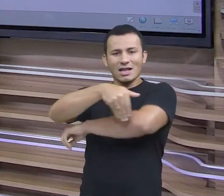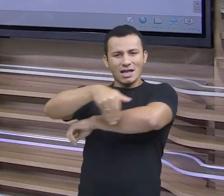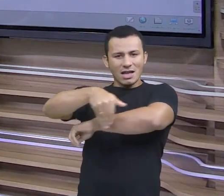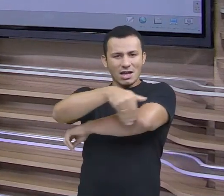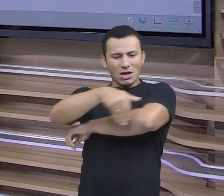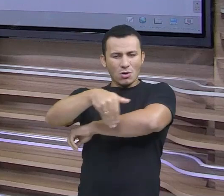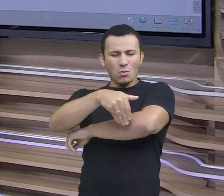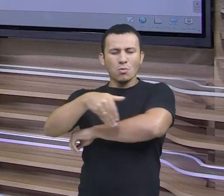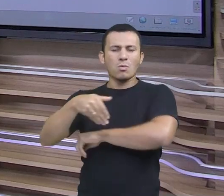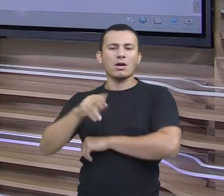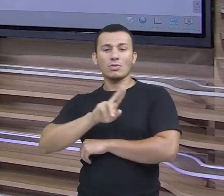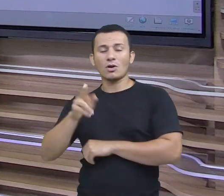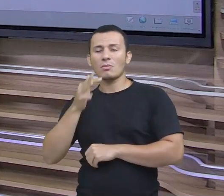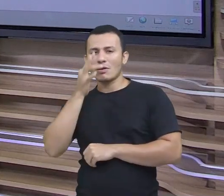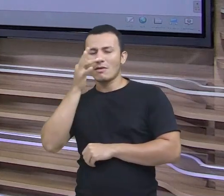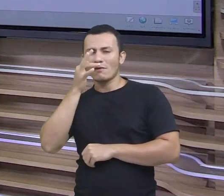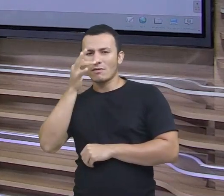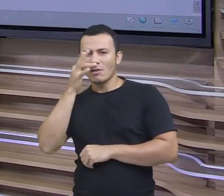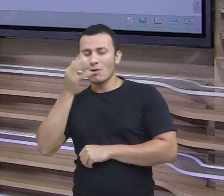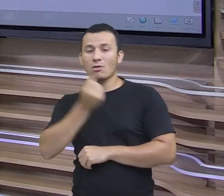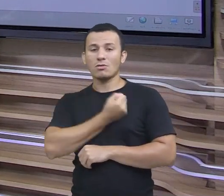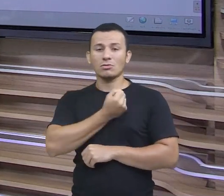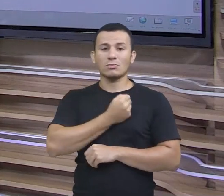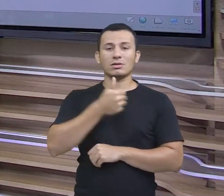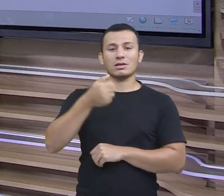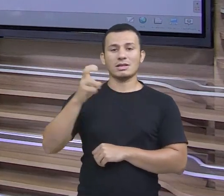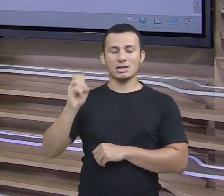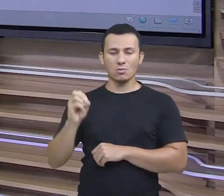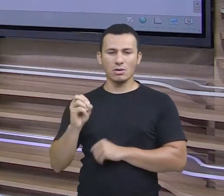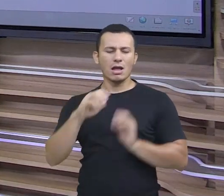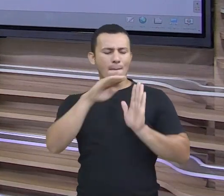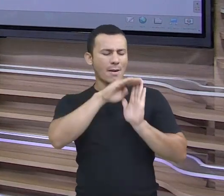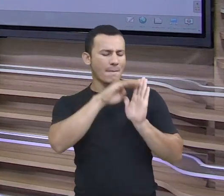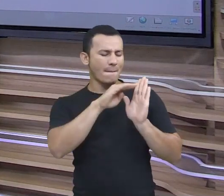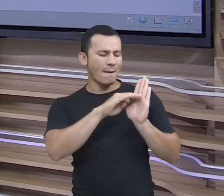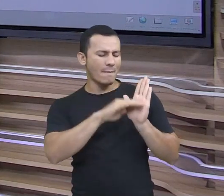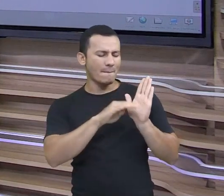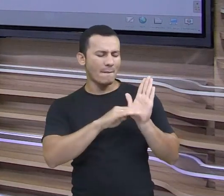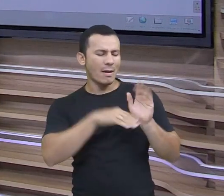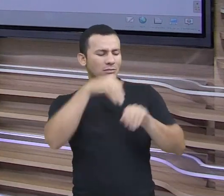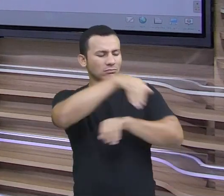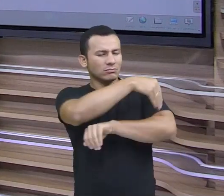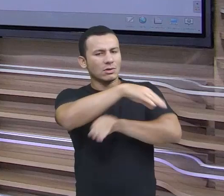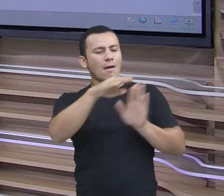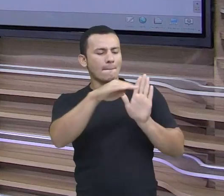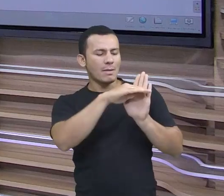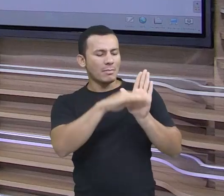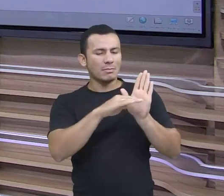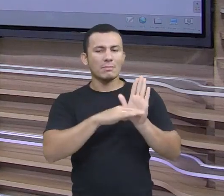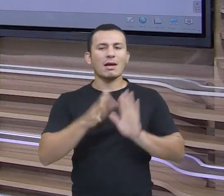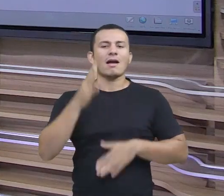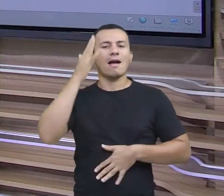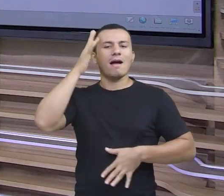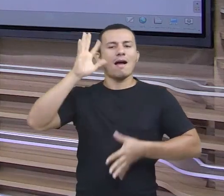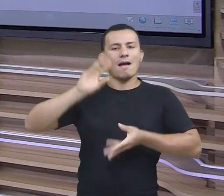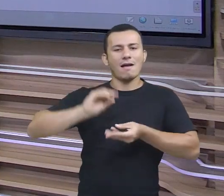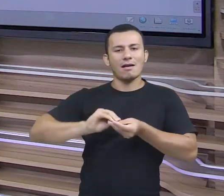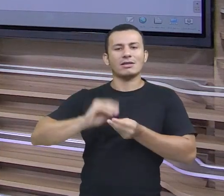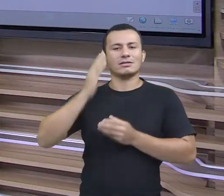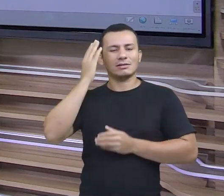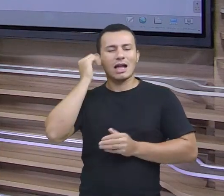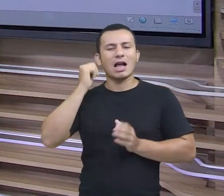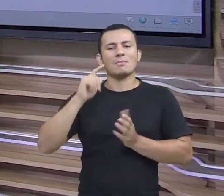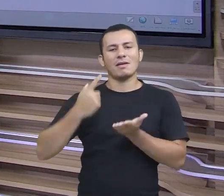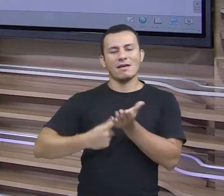das Flores, número 150. E aí você já vai saber que é um convite. Você pode elaborar